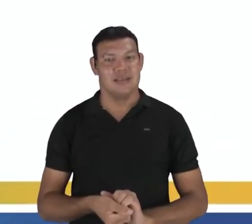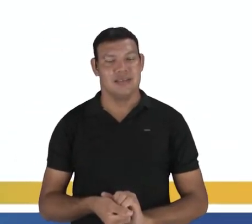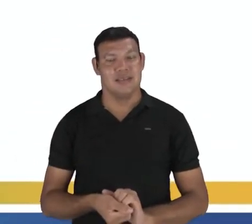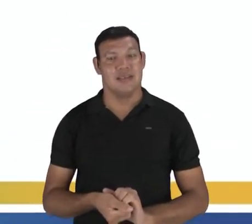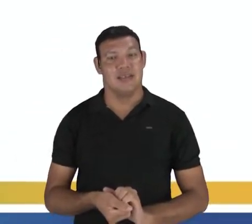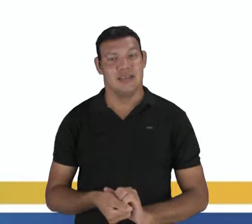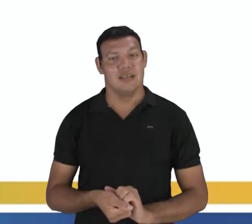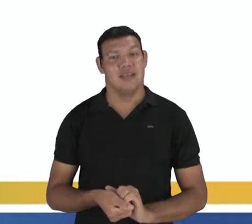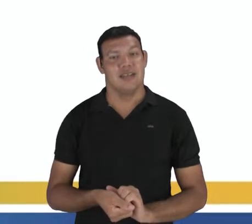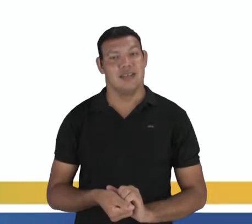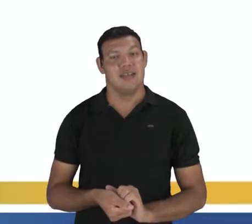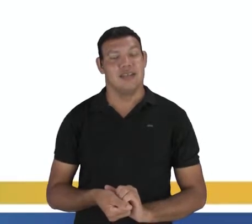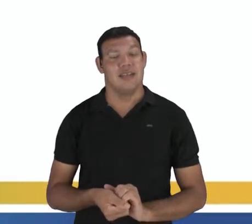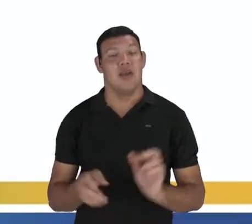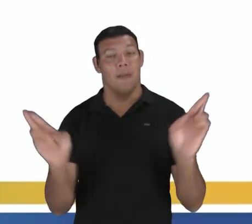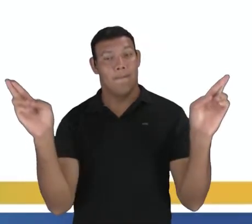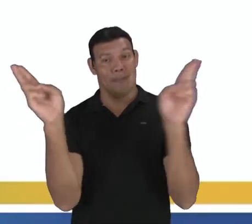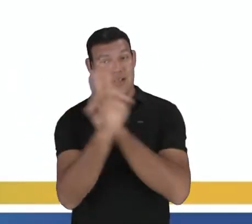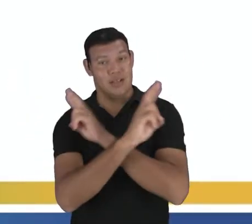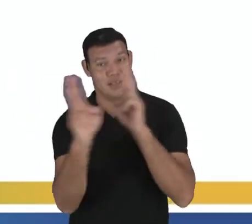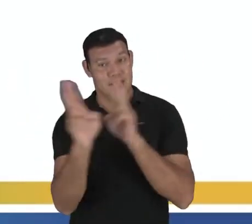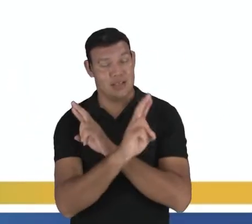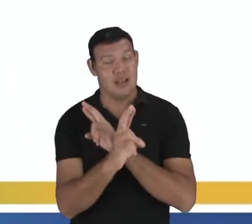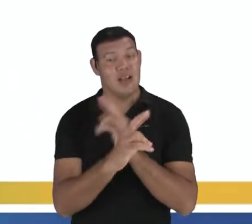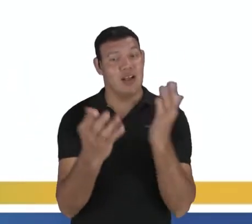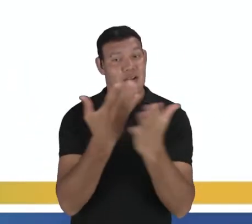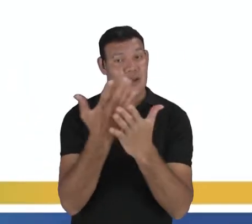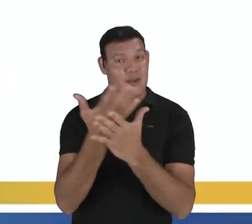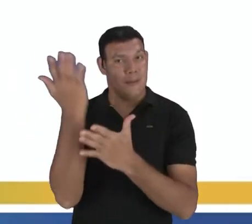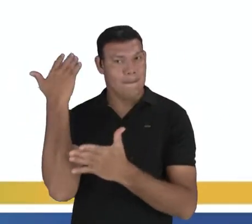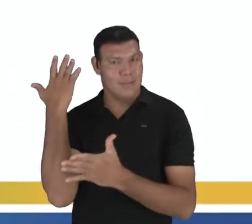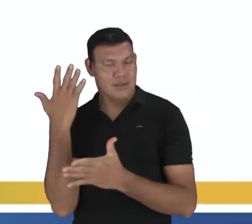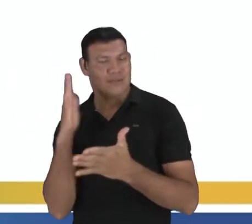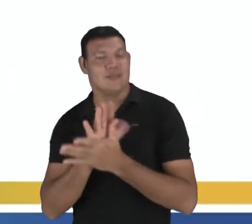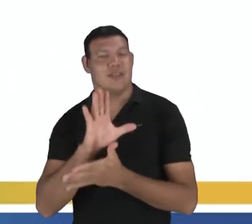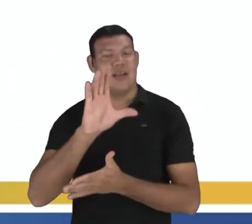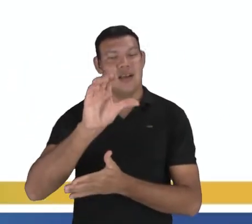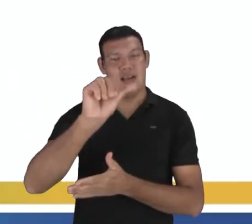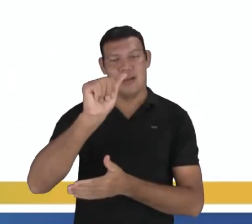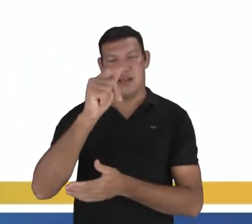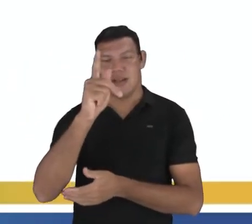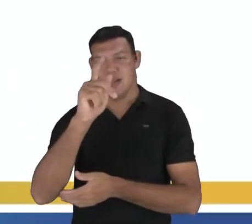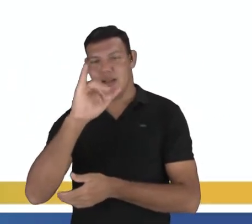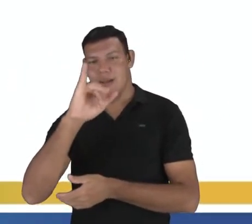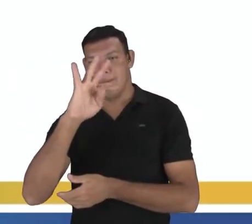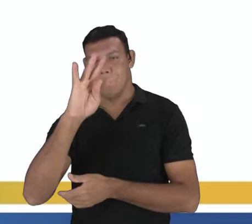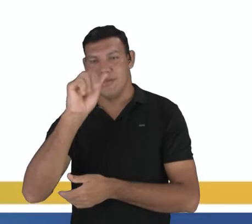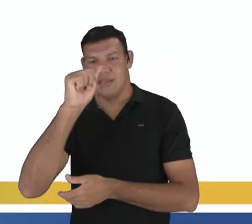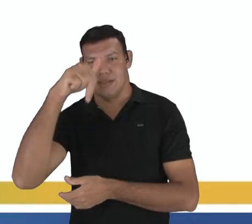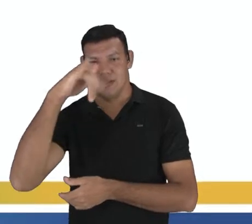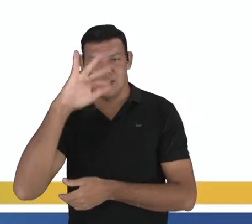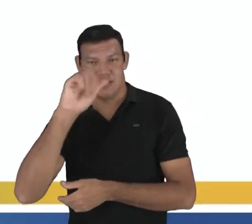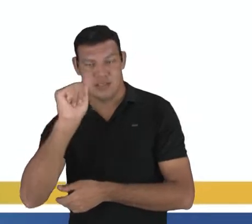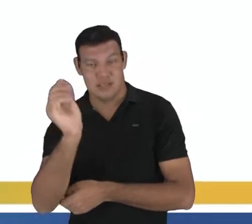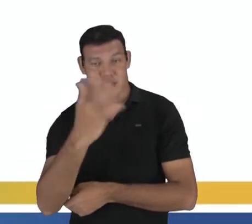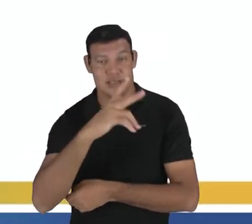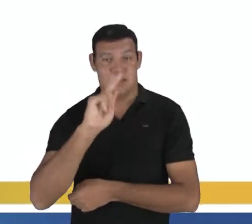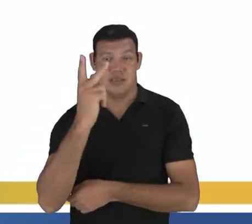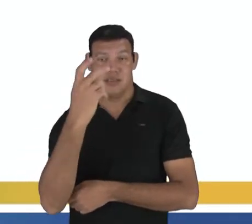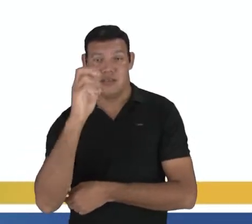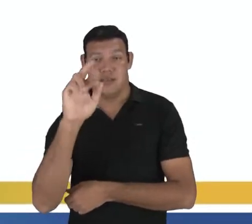aula da semana passada, por conta das capitanias hereditárias, né? E aí a gente vai ter essa